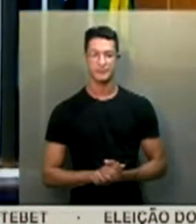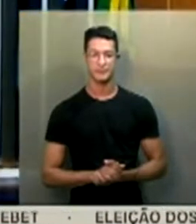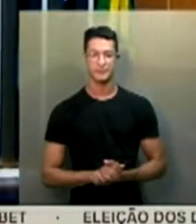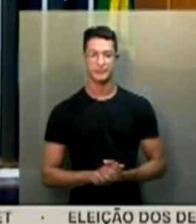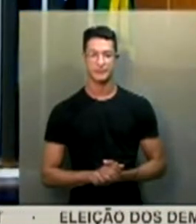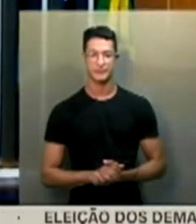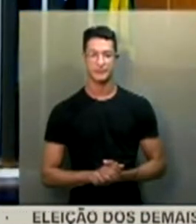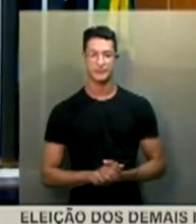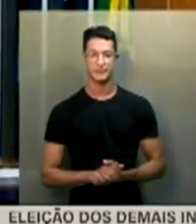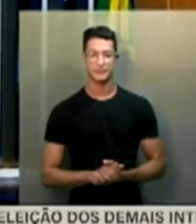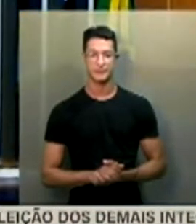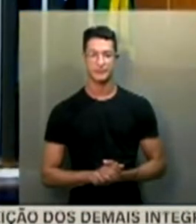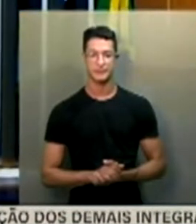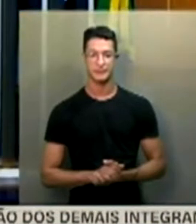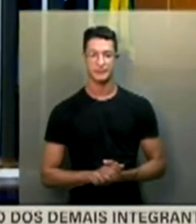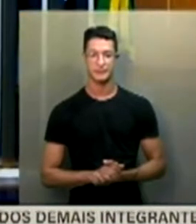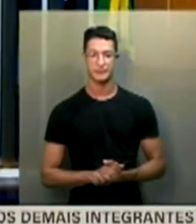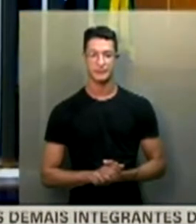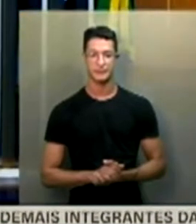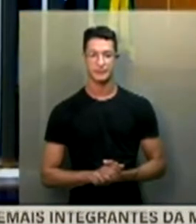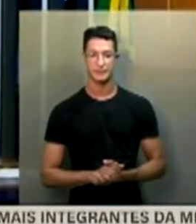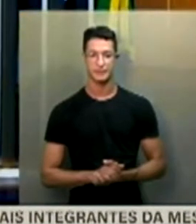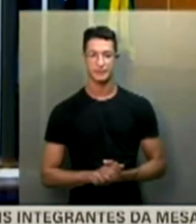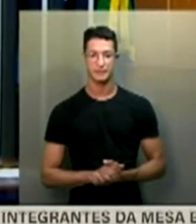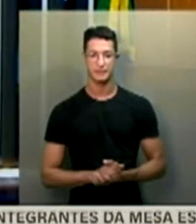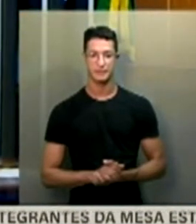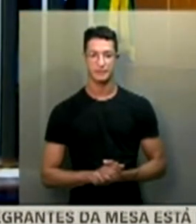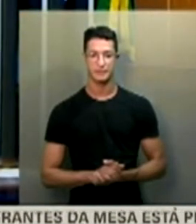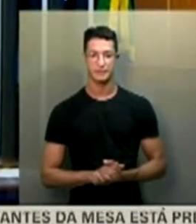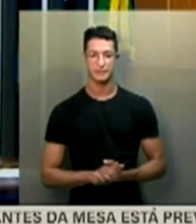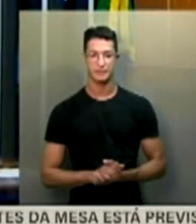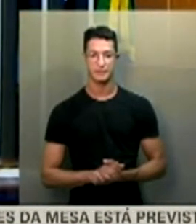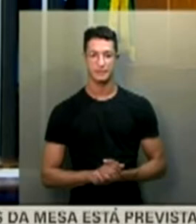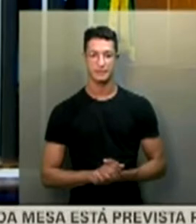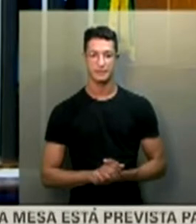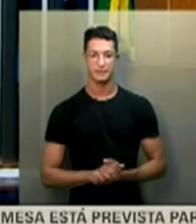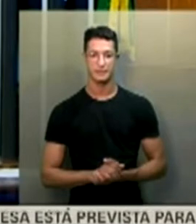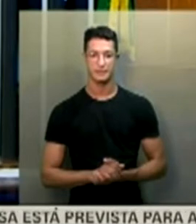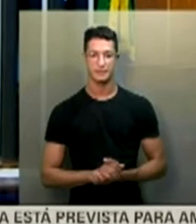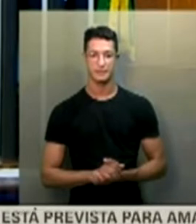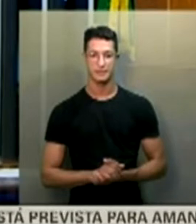Não, sem contagem paralela. Boca de urna.